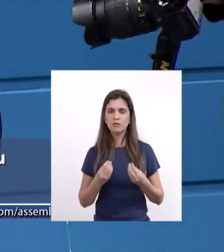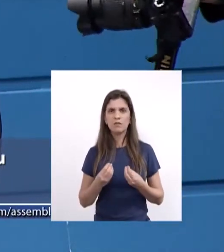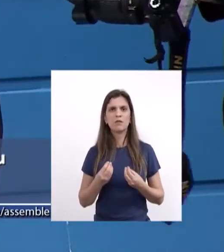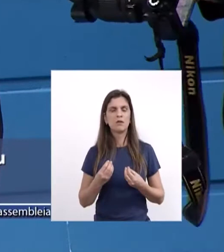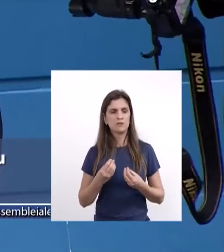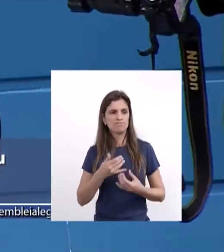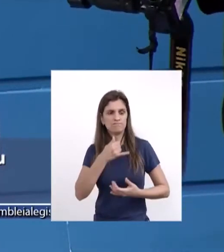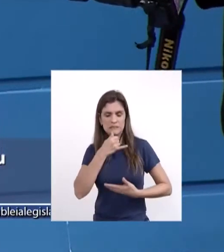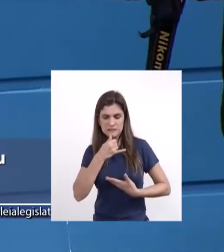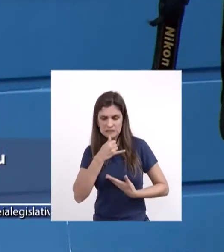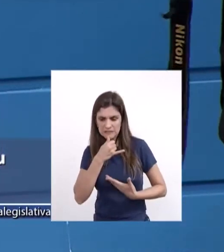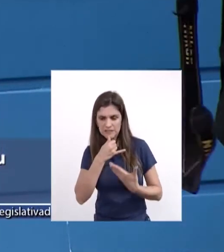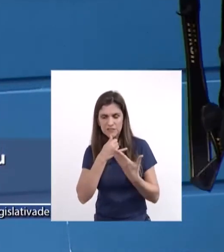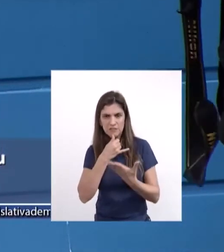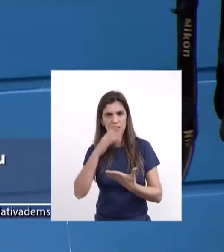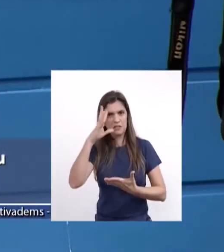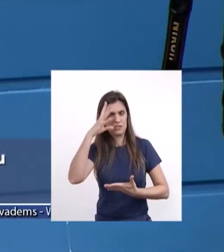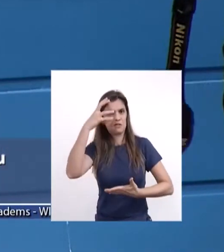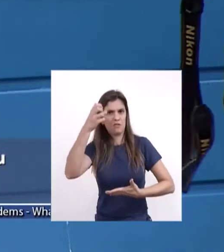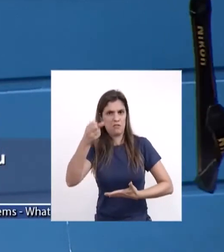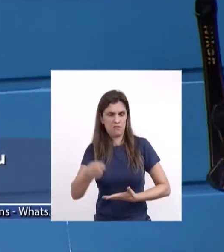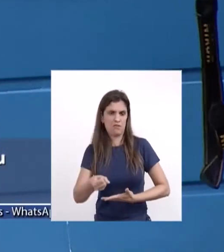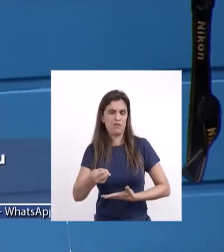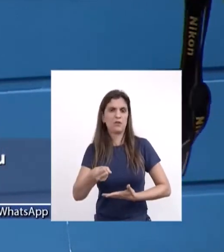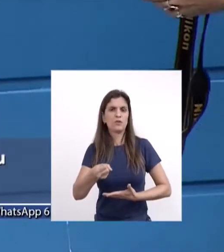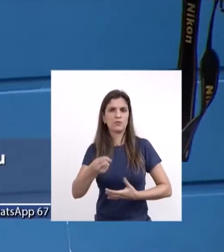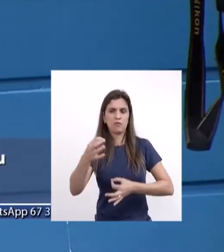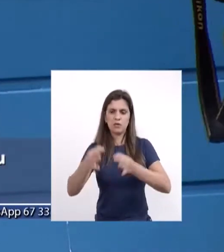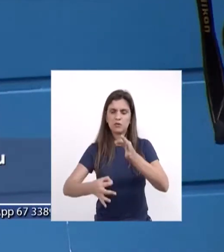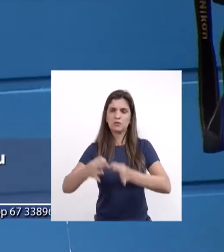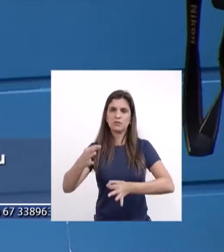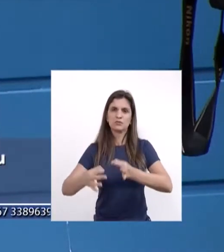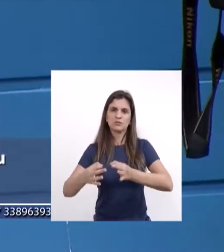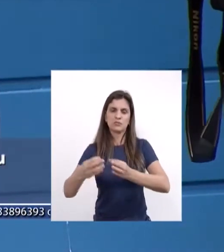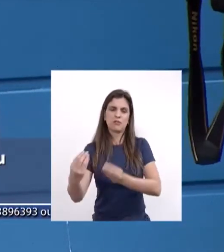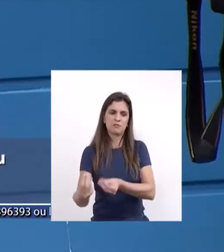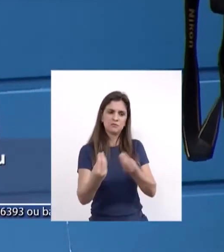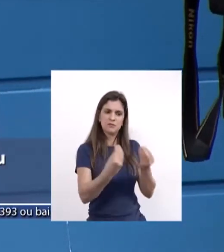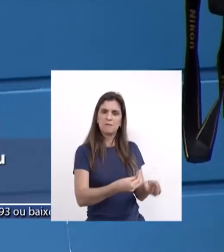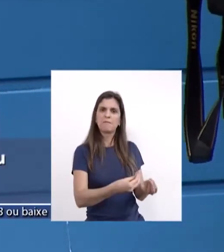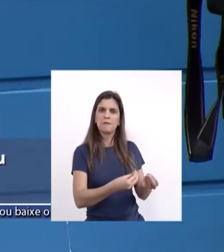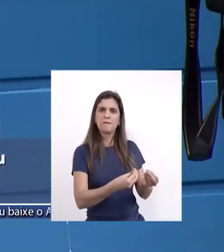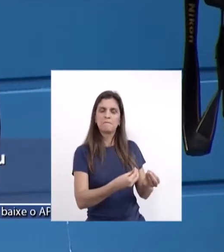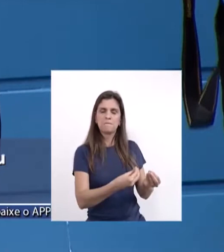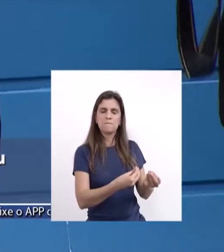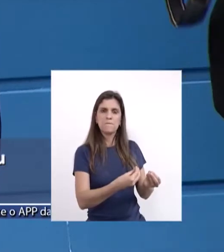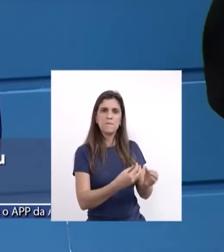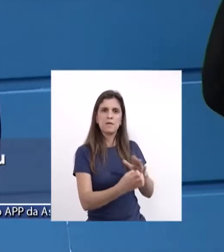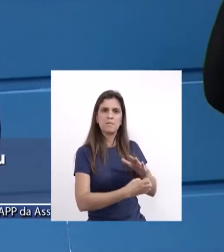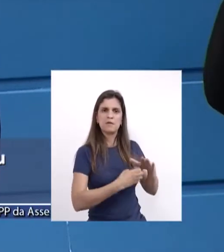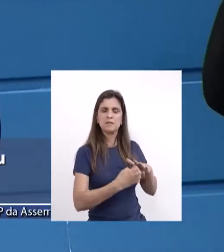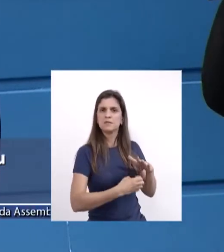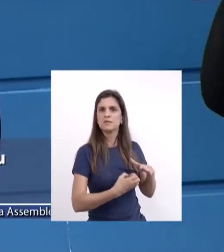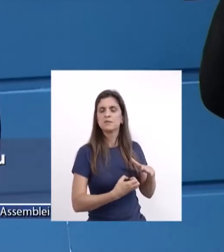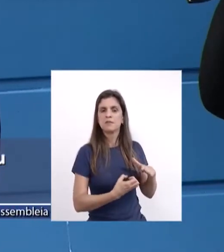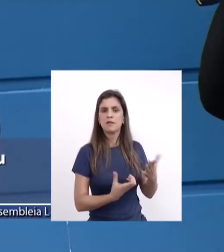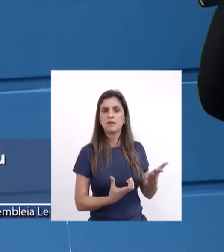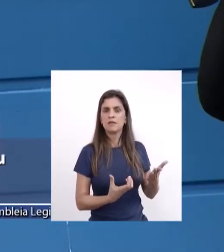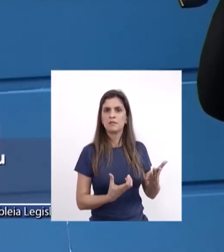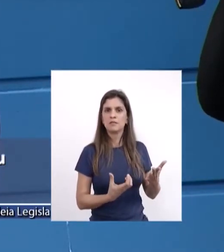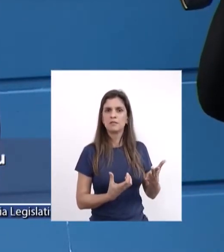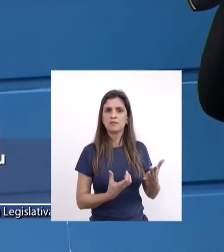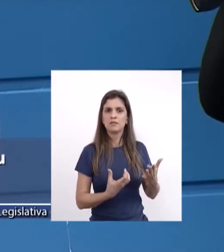liminar dessa magistrada, porque na verdade nós estamos praticamente quase que 10 anos.